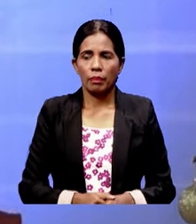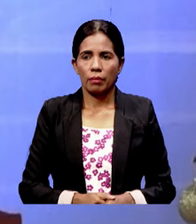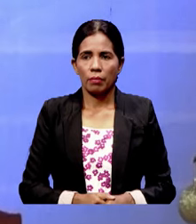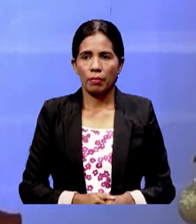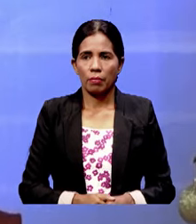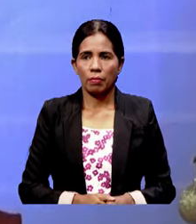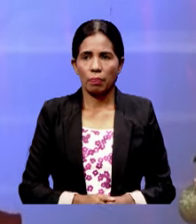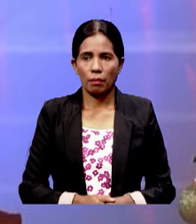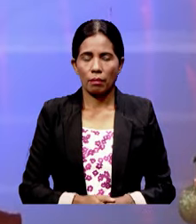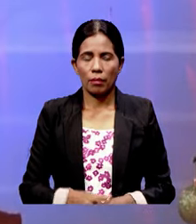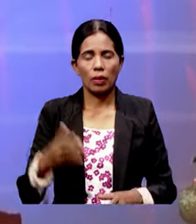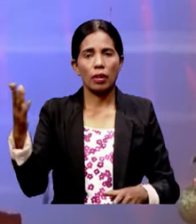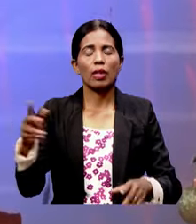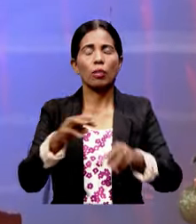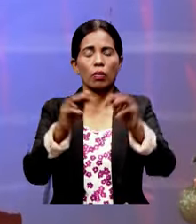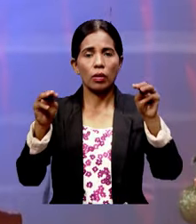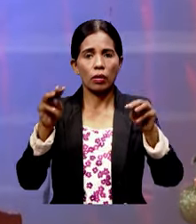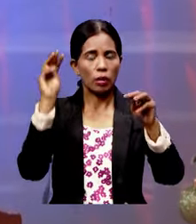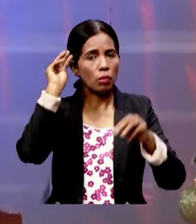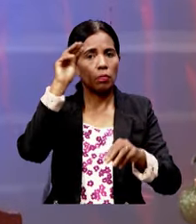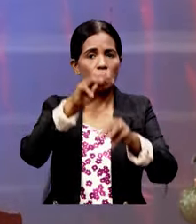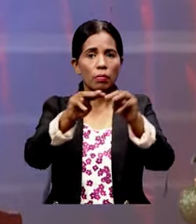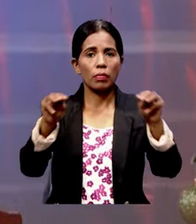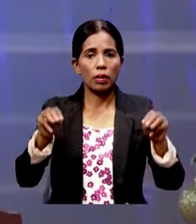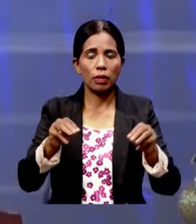E a cada ministério, favor, renomá-lo.